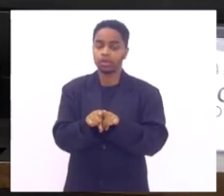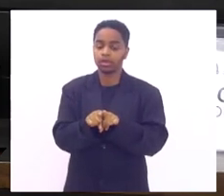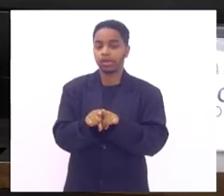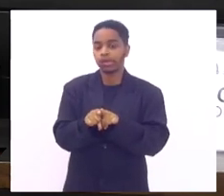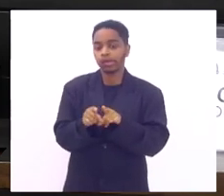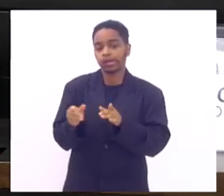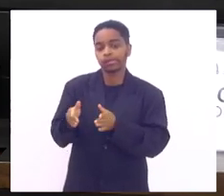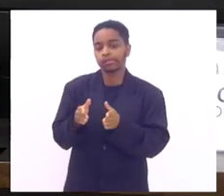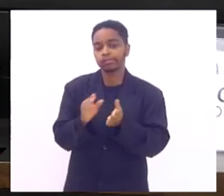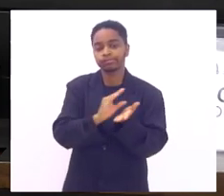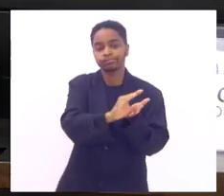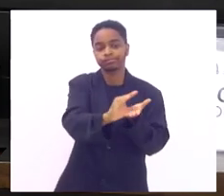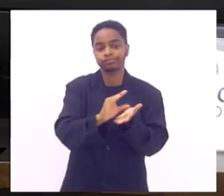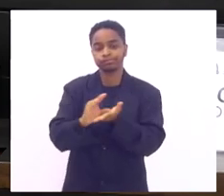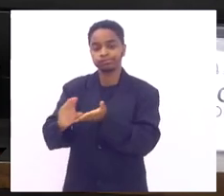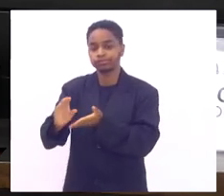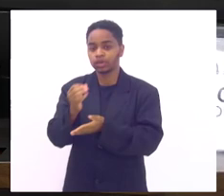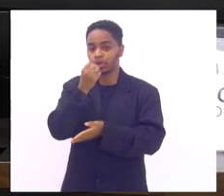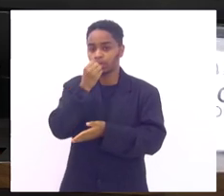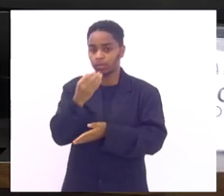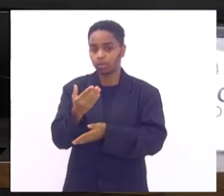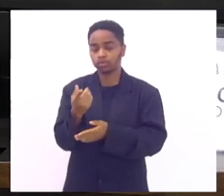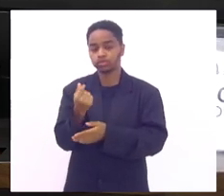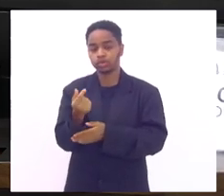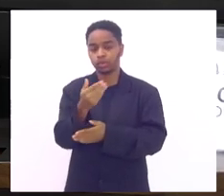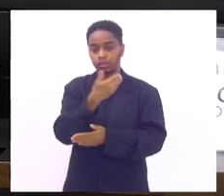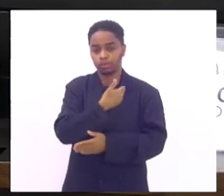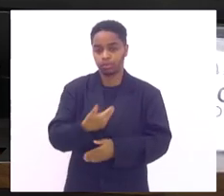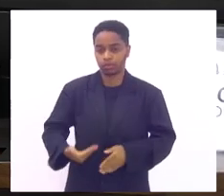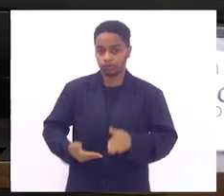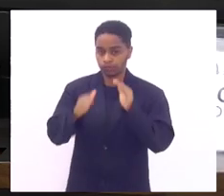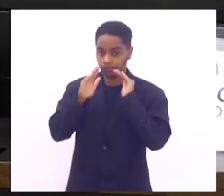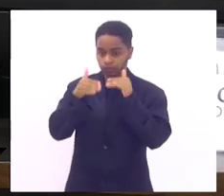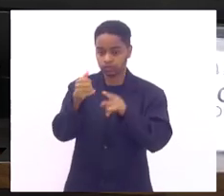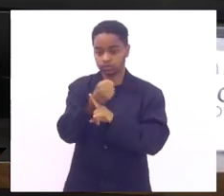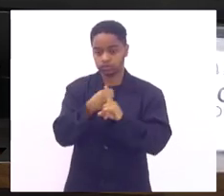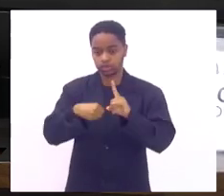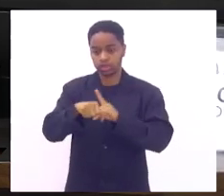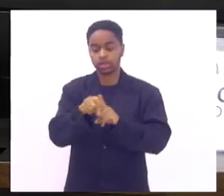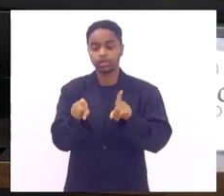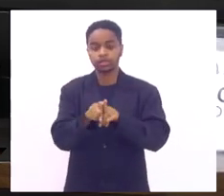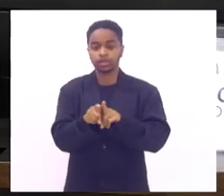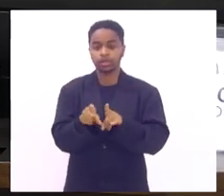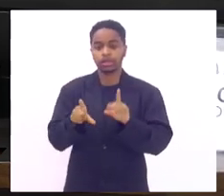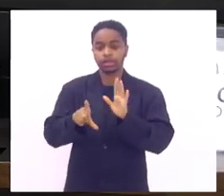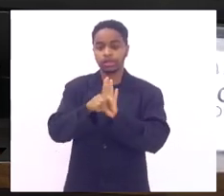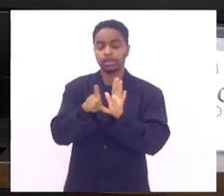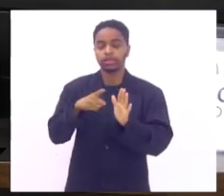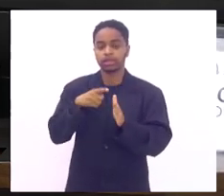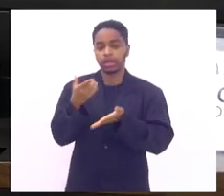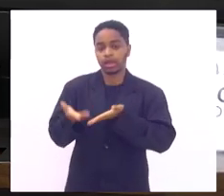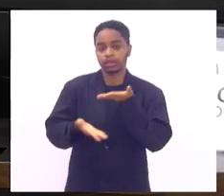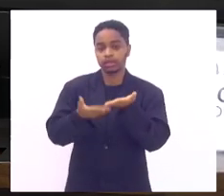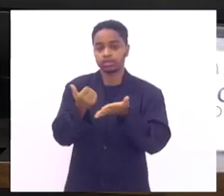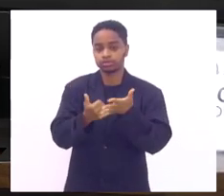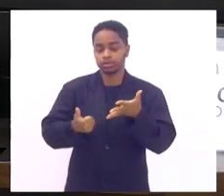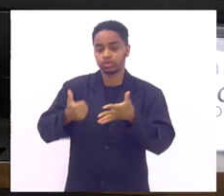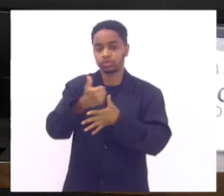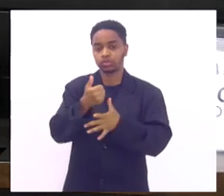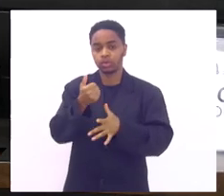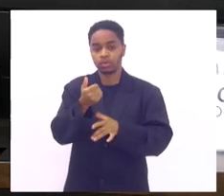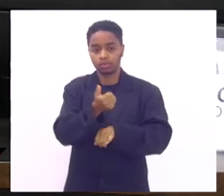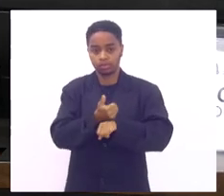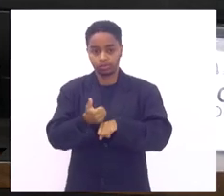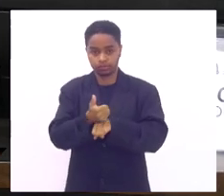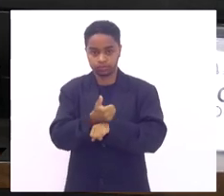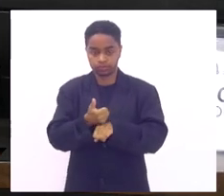encaminhamento do recurso público em prol da sociedade. E essa lei, a lei de atendimento preferencial ao profissional da contabilidade